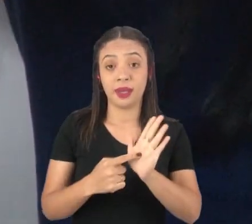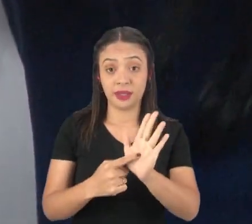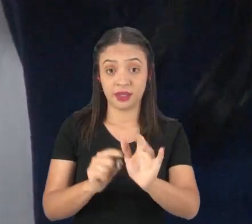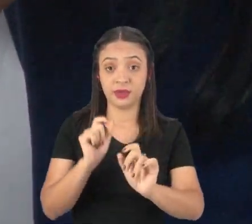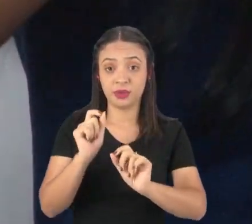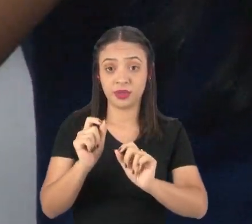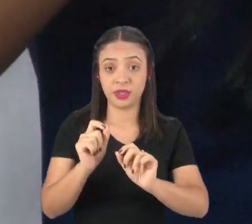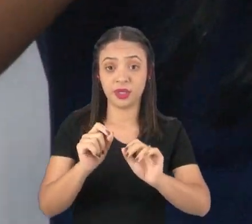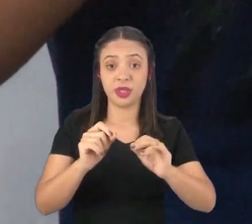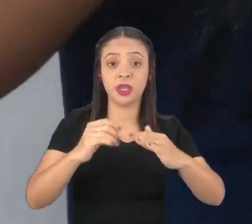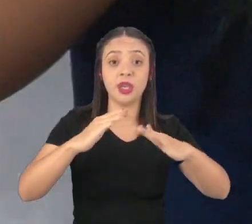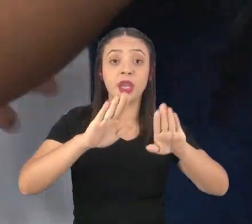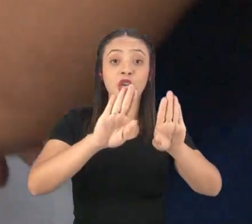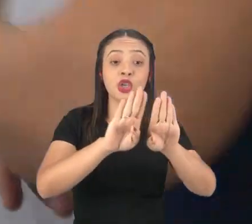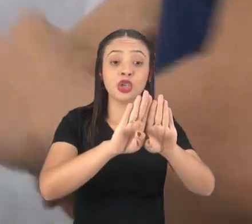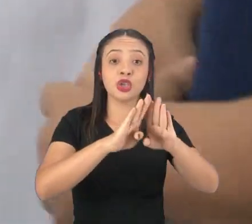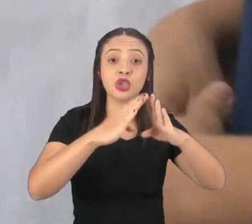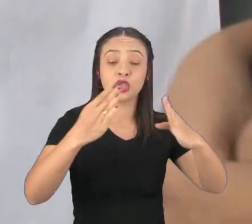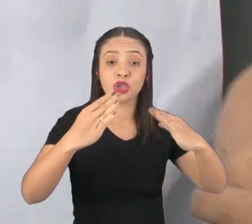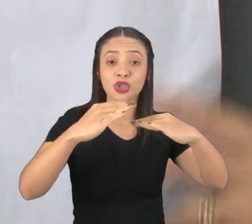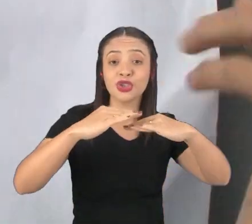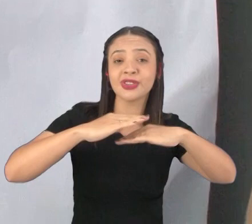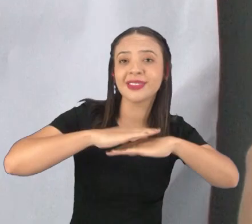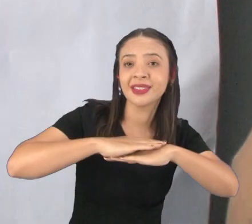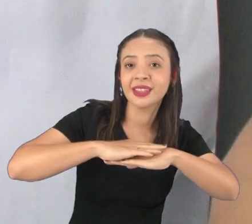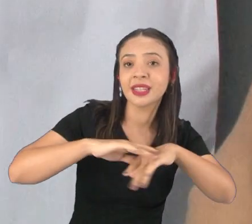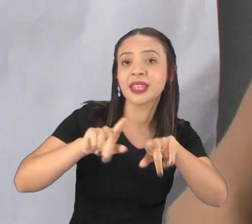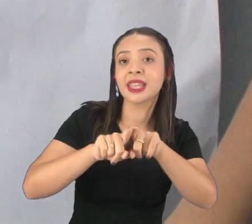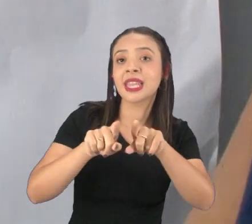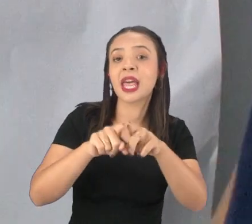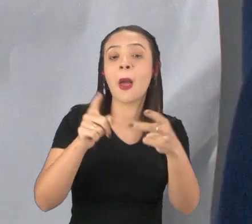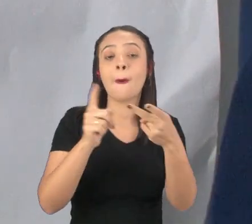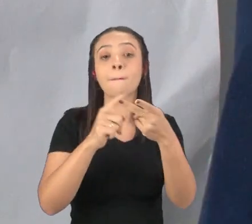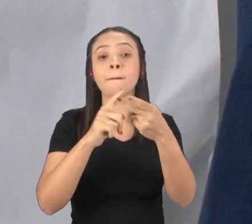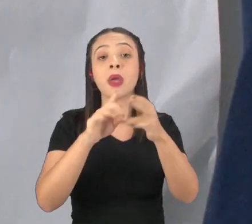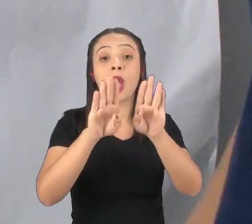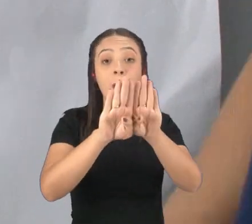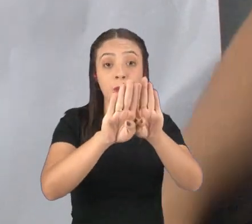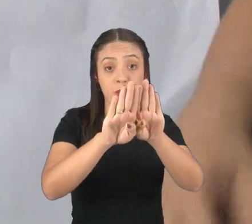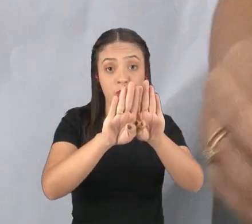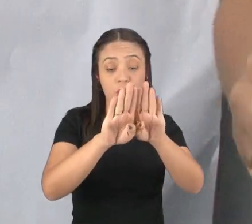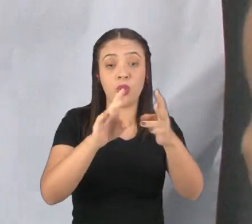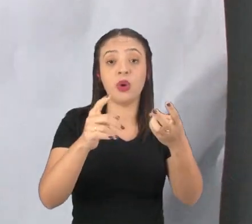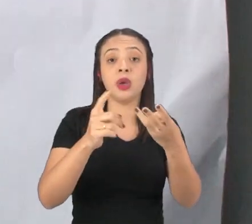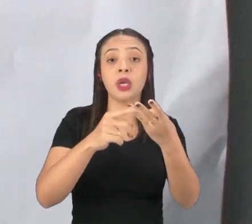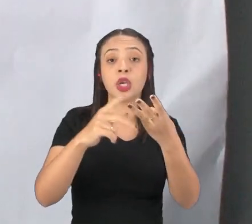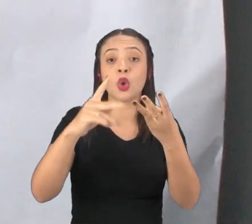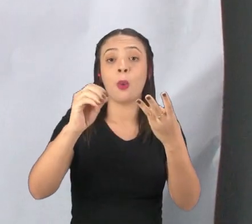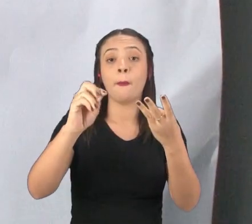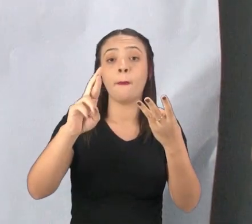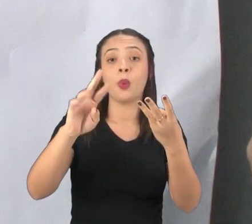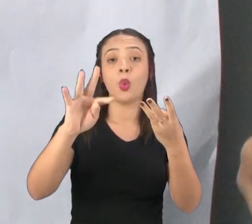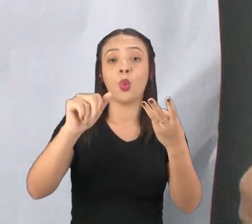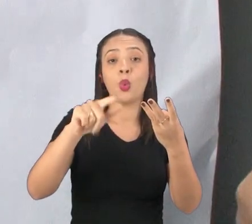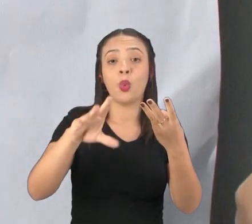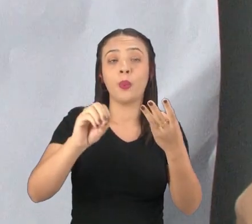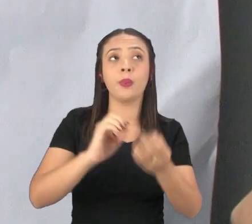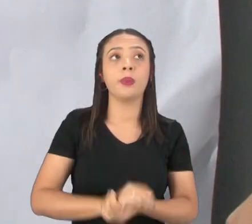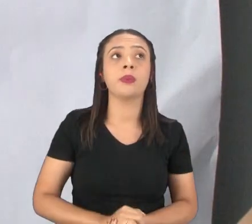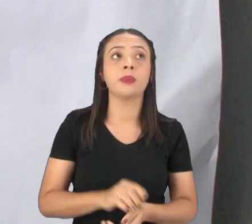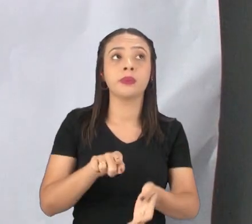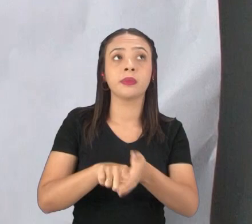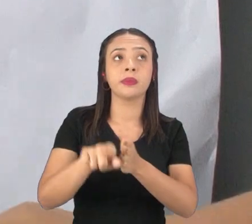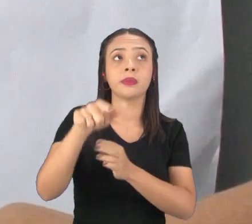citou janela, porta e portão. Ele citou essas 3 partes lá no poema, né? E a última questão